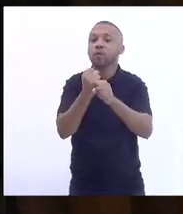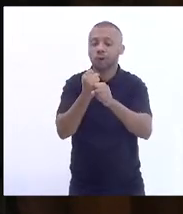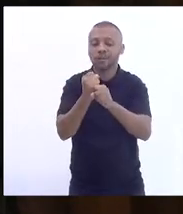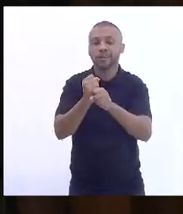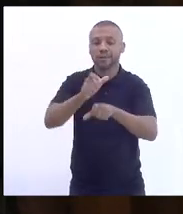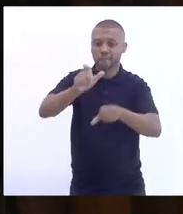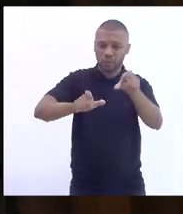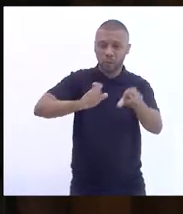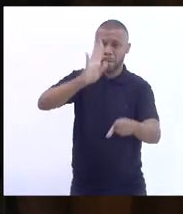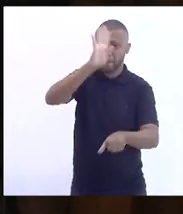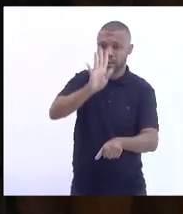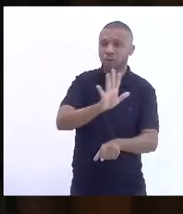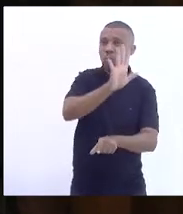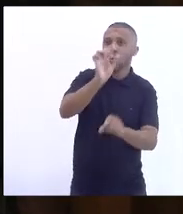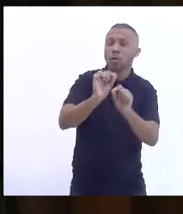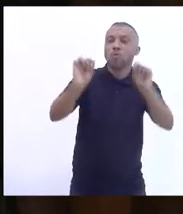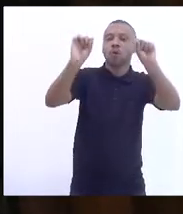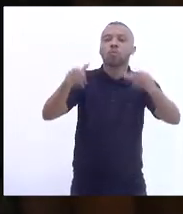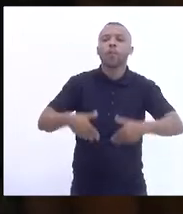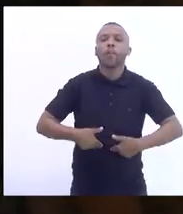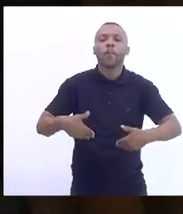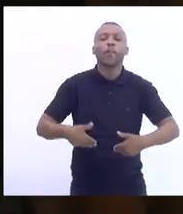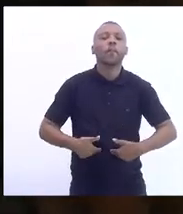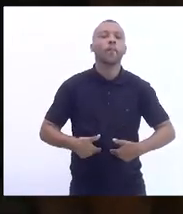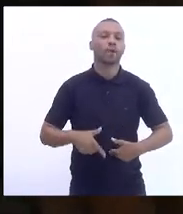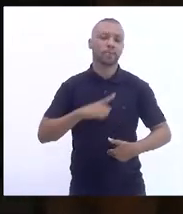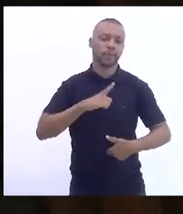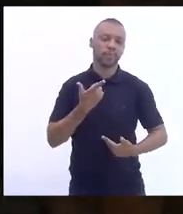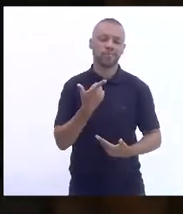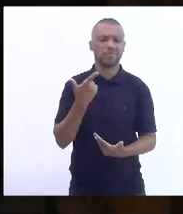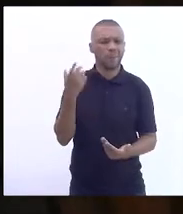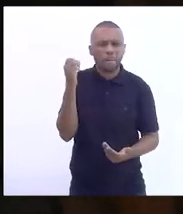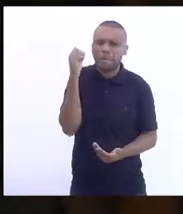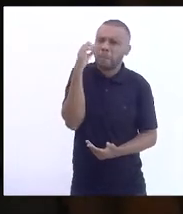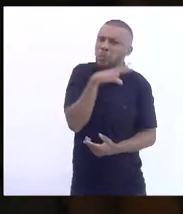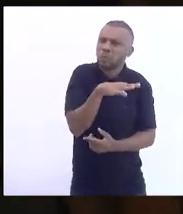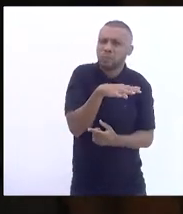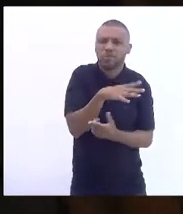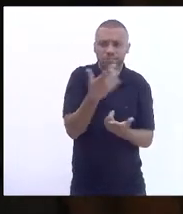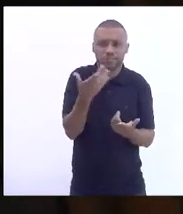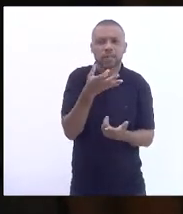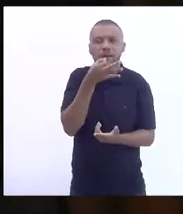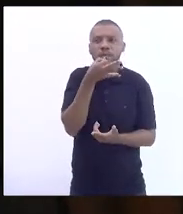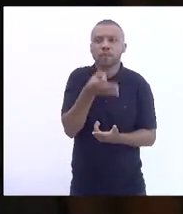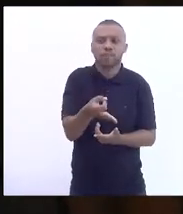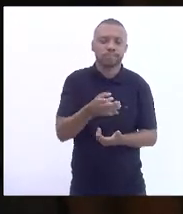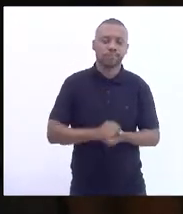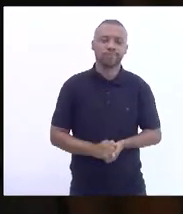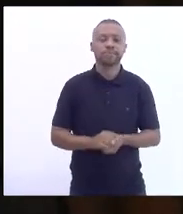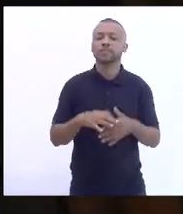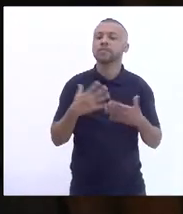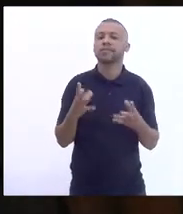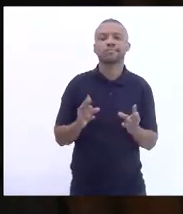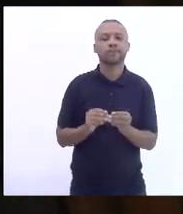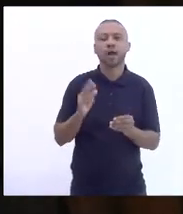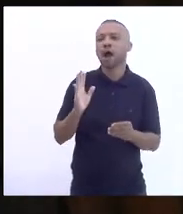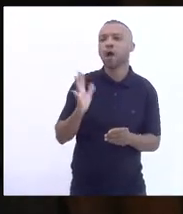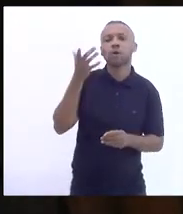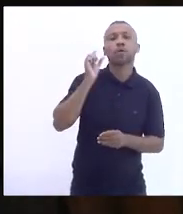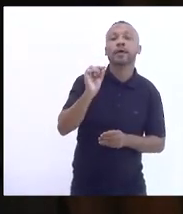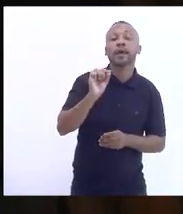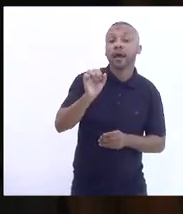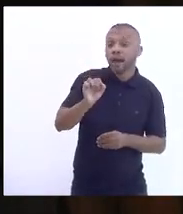brasileiros que com fome certo isso já é uma violência do tamanho que nem coloquei o que que acontece a